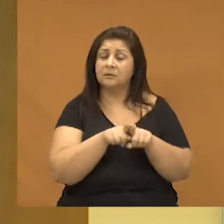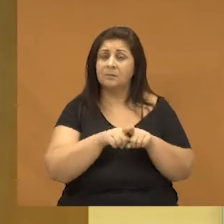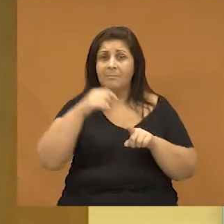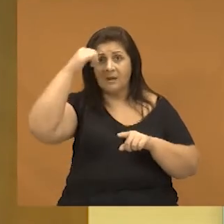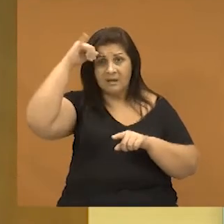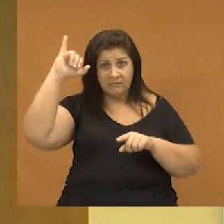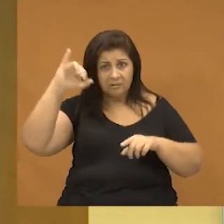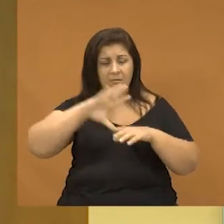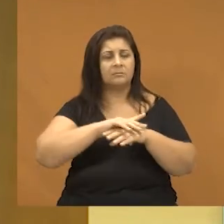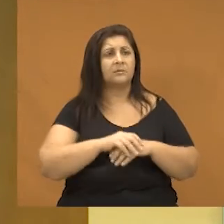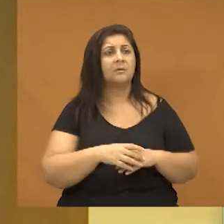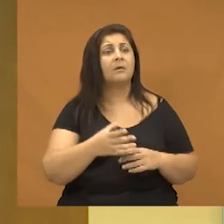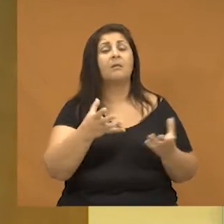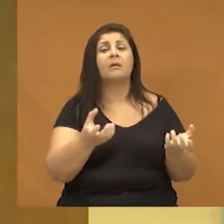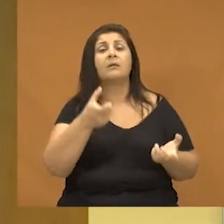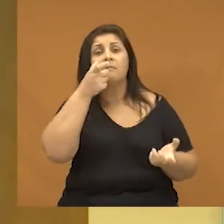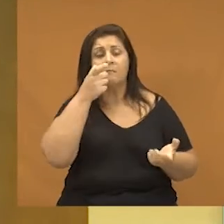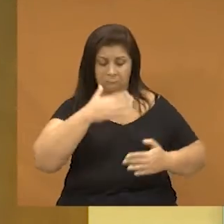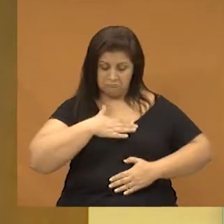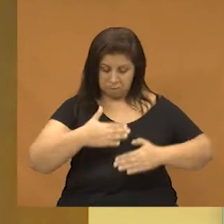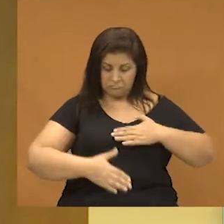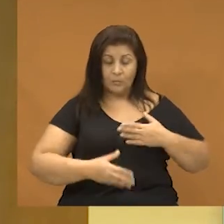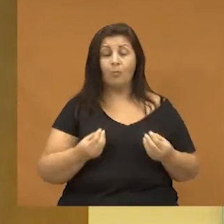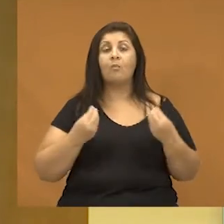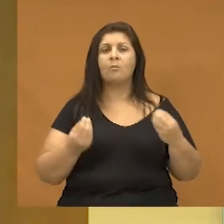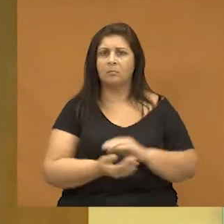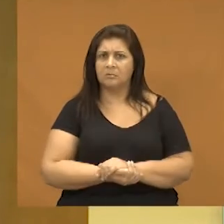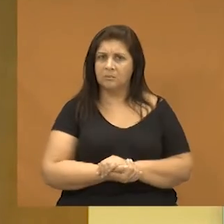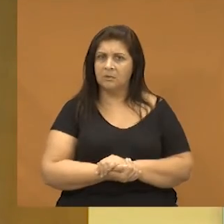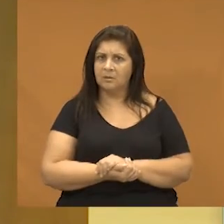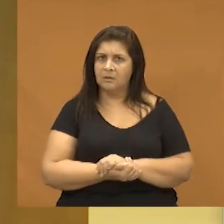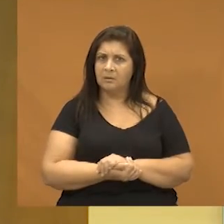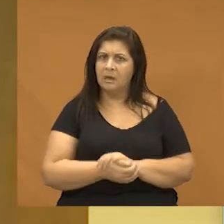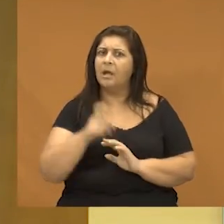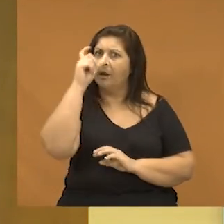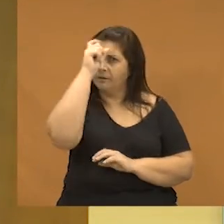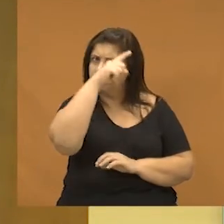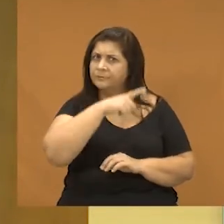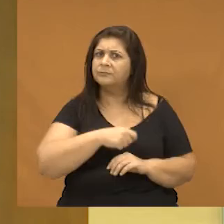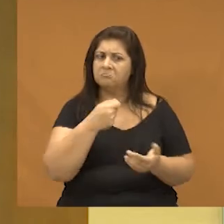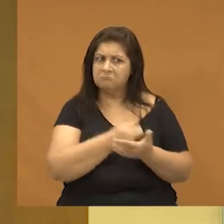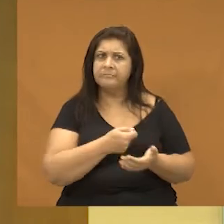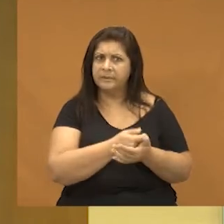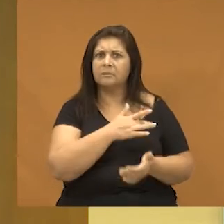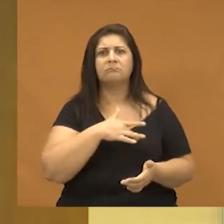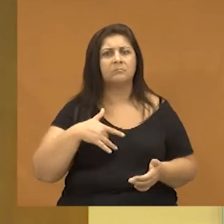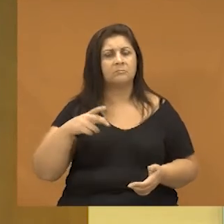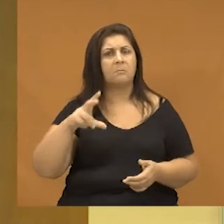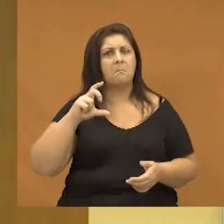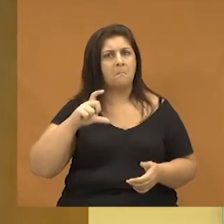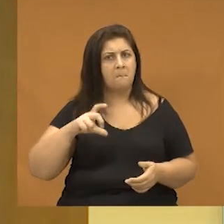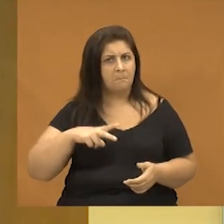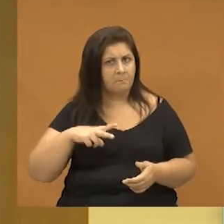Eu quero fazer um check-up da minha vida, da minha saúde, e é a maior dificuldade brigar com esses convênios. Mas quem paga